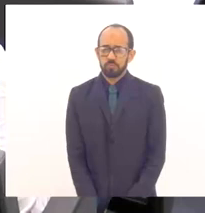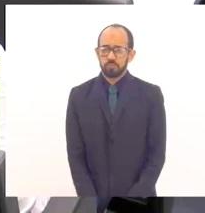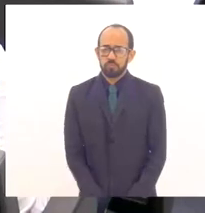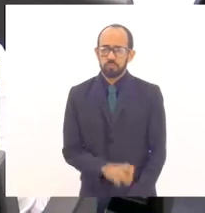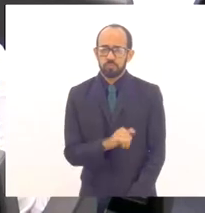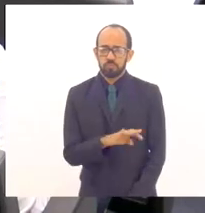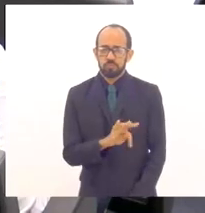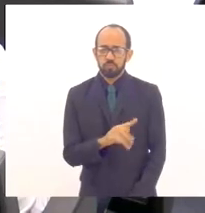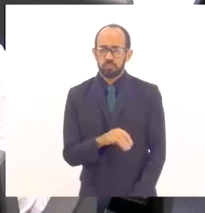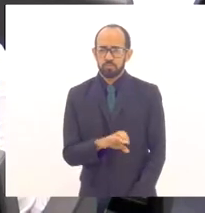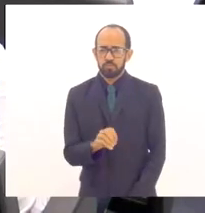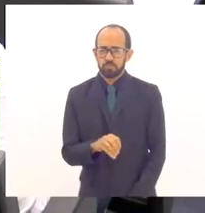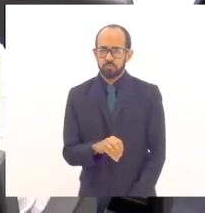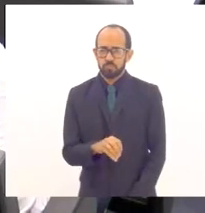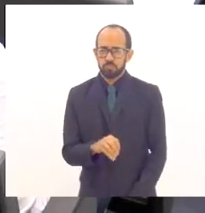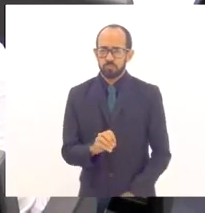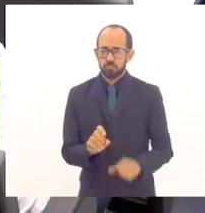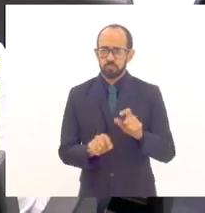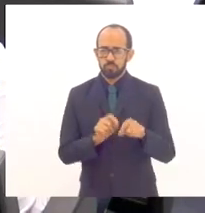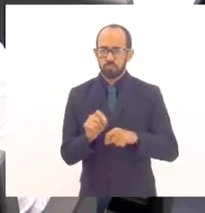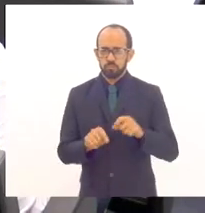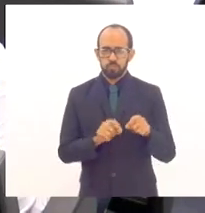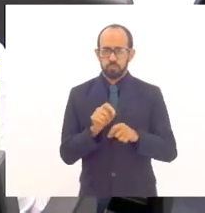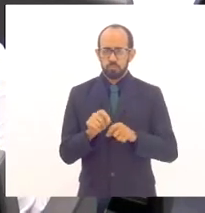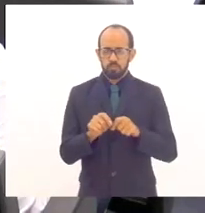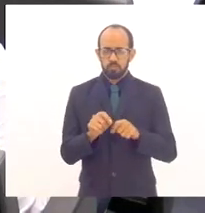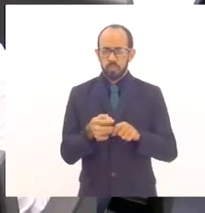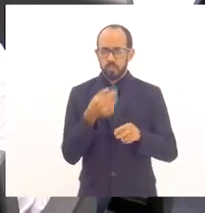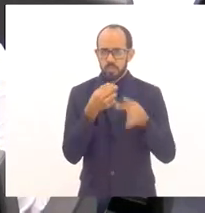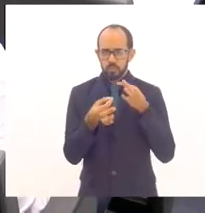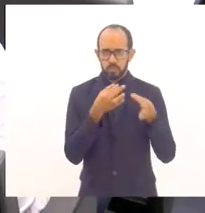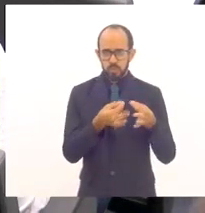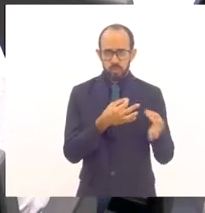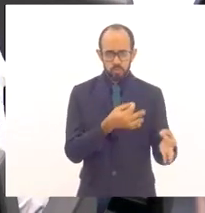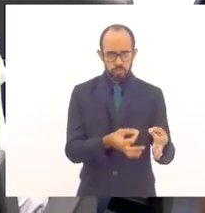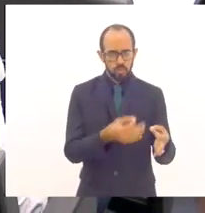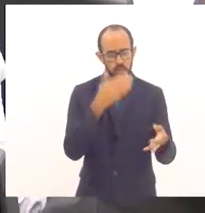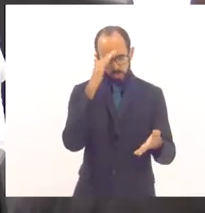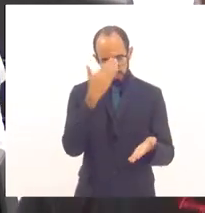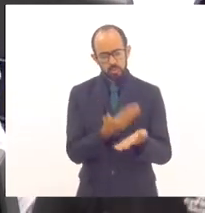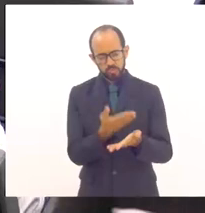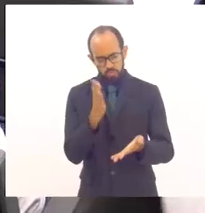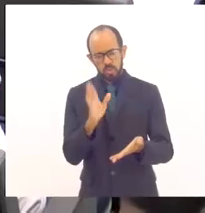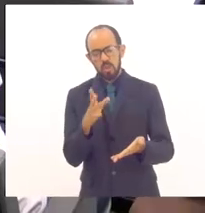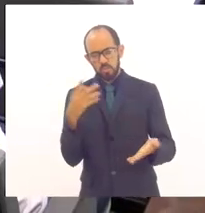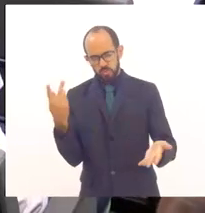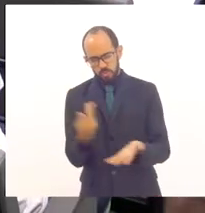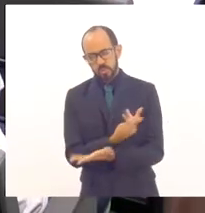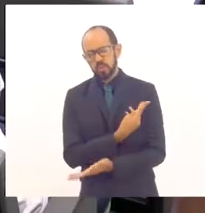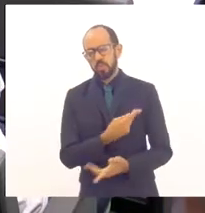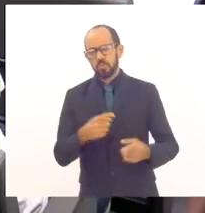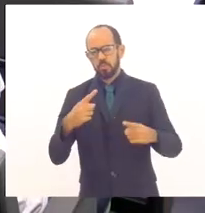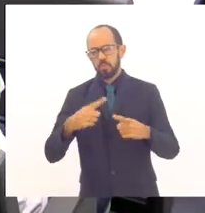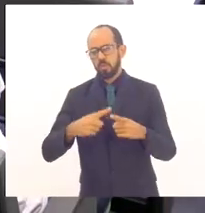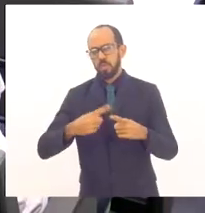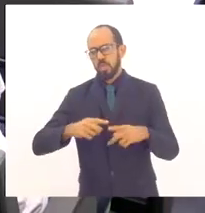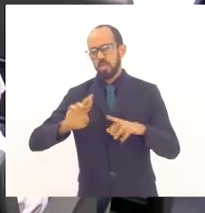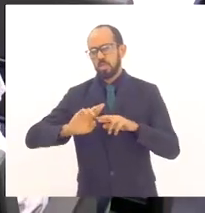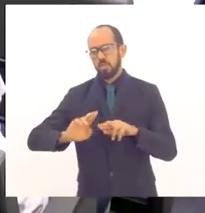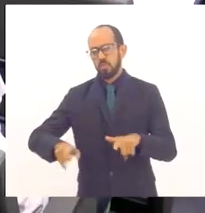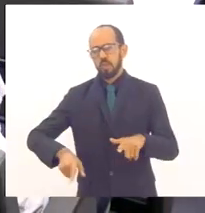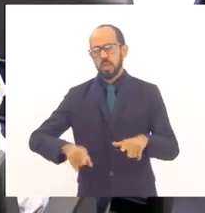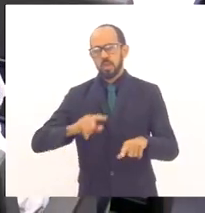Robertinho, por favor. Essas indicações, eu acredito que já aconteceram, porque não foi